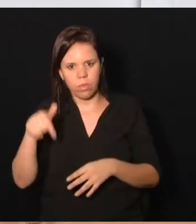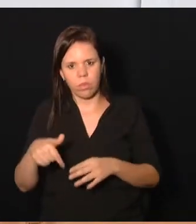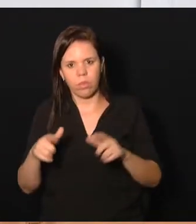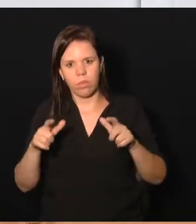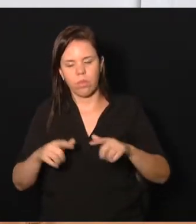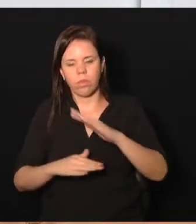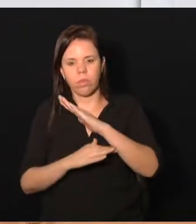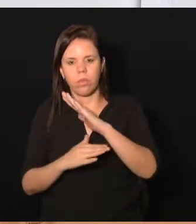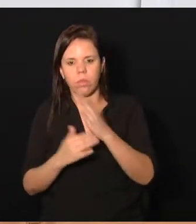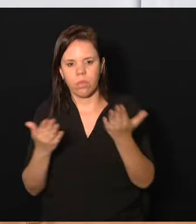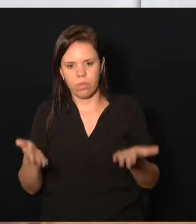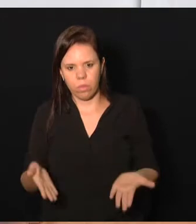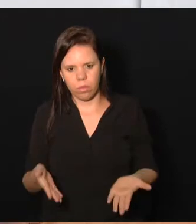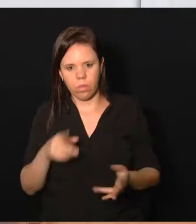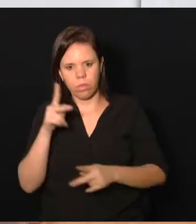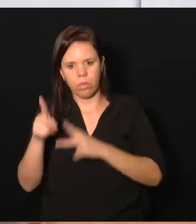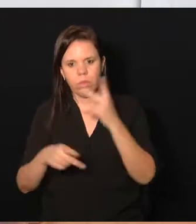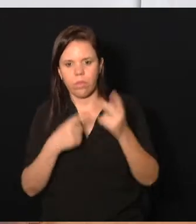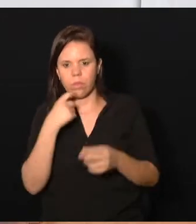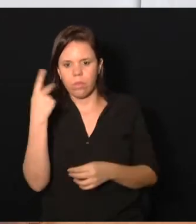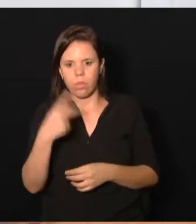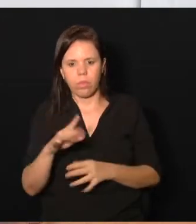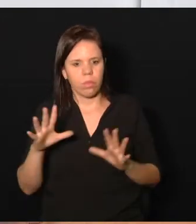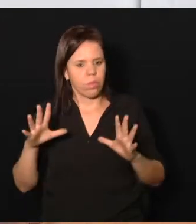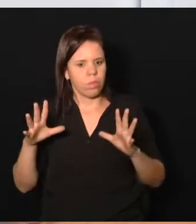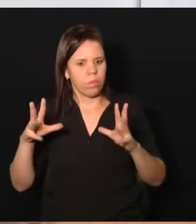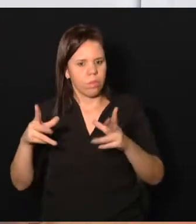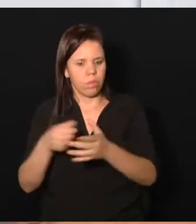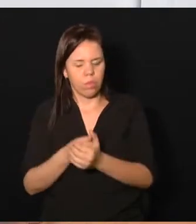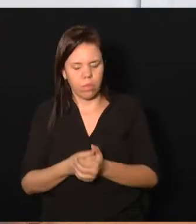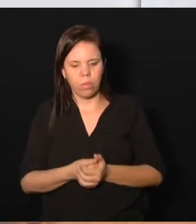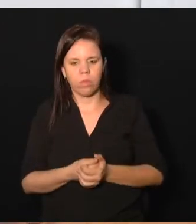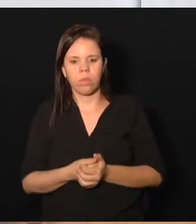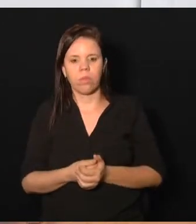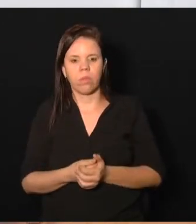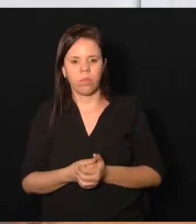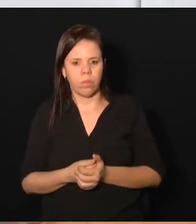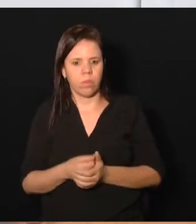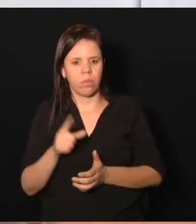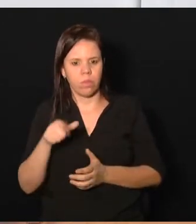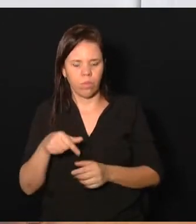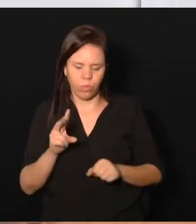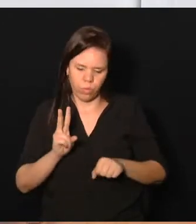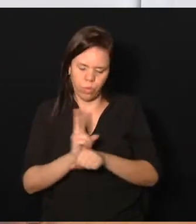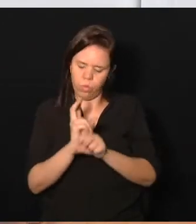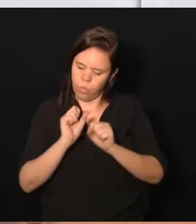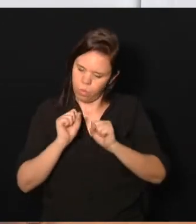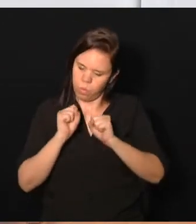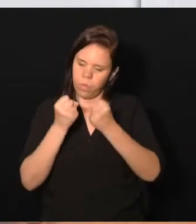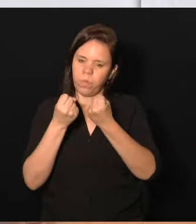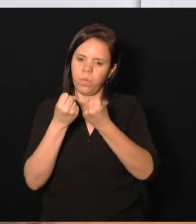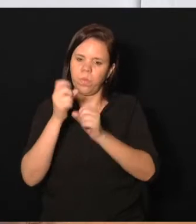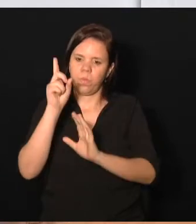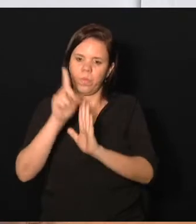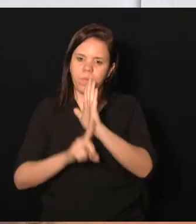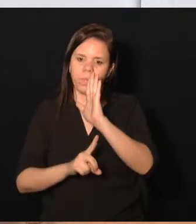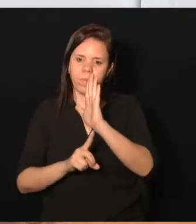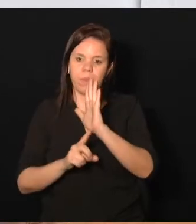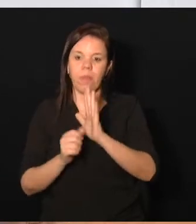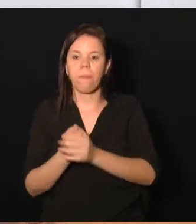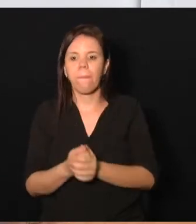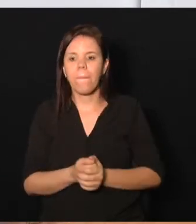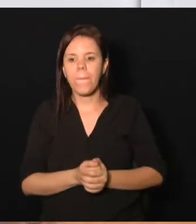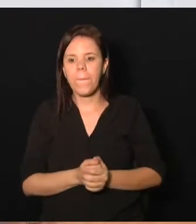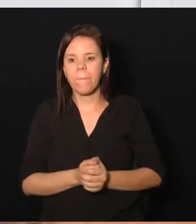é a casa do povo campineiro, é a casa, é o guardião dos direitos